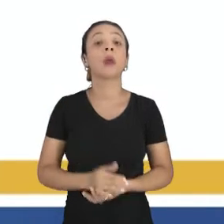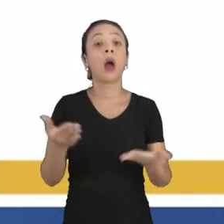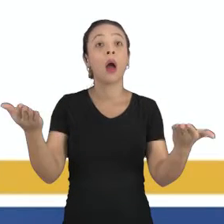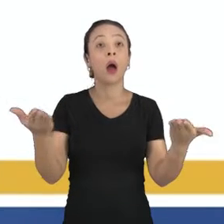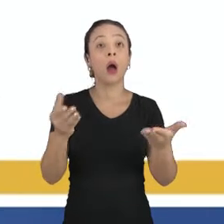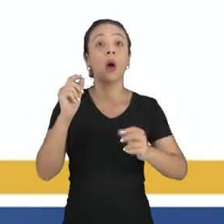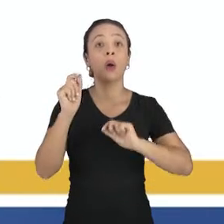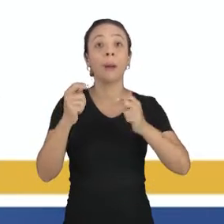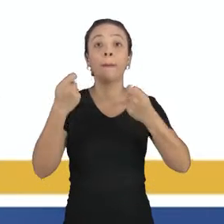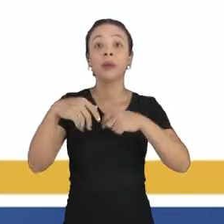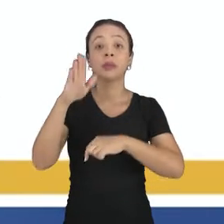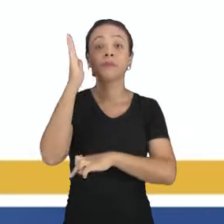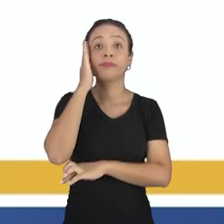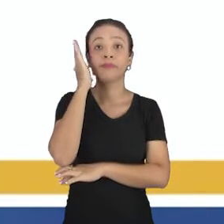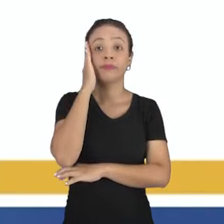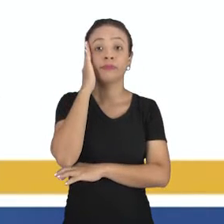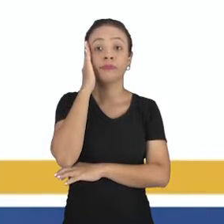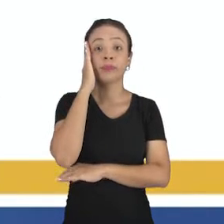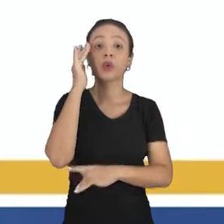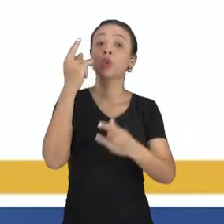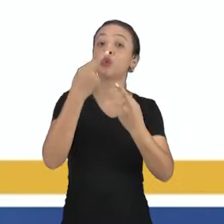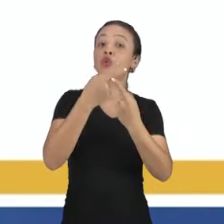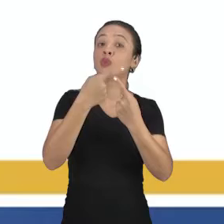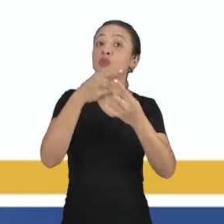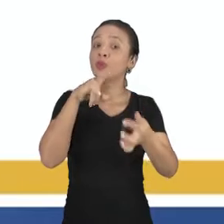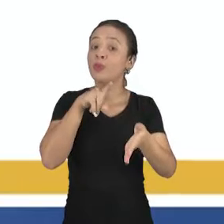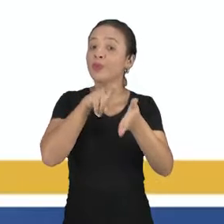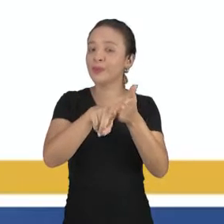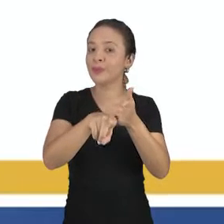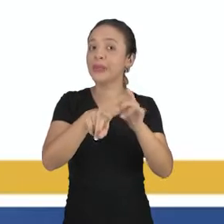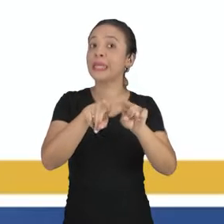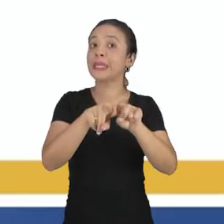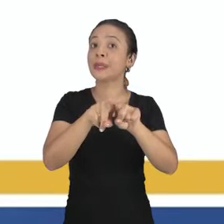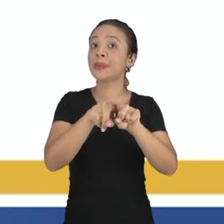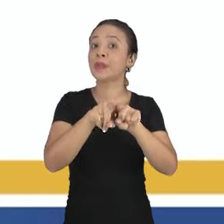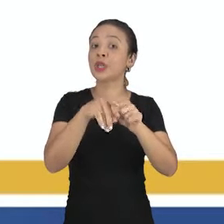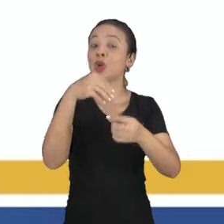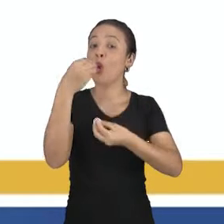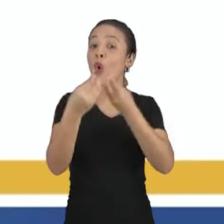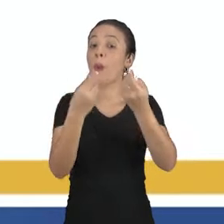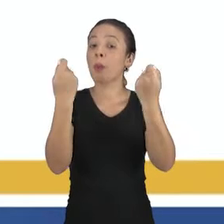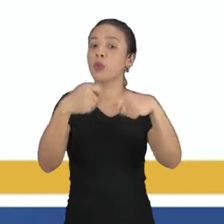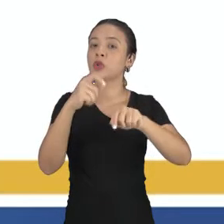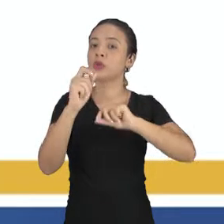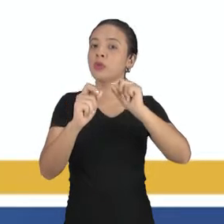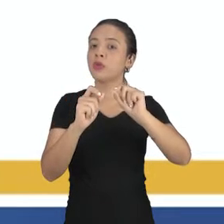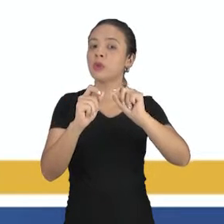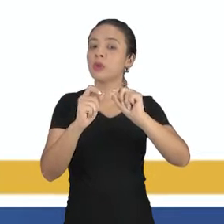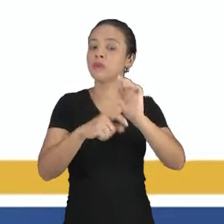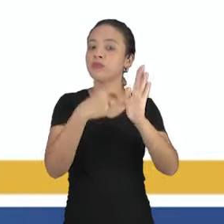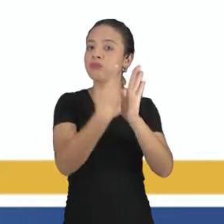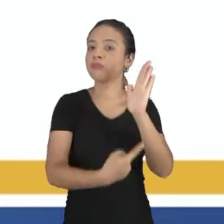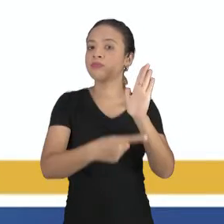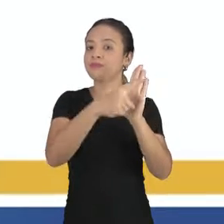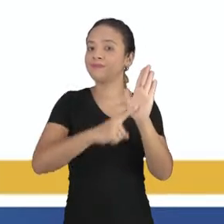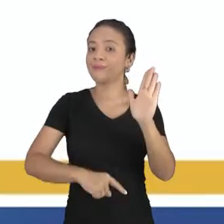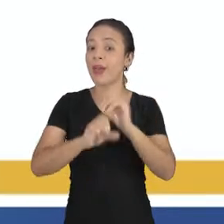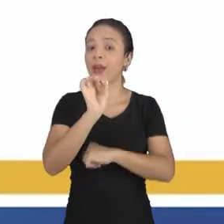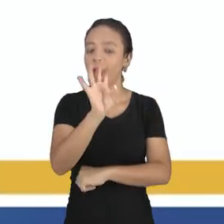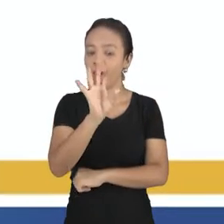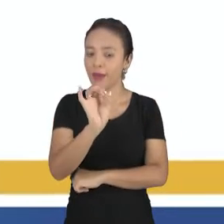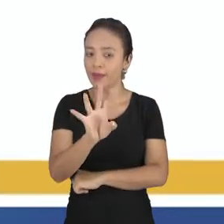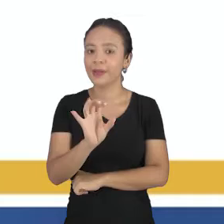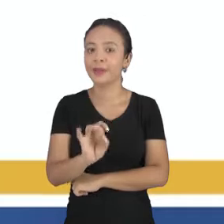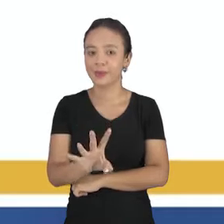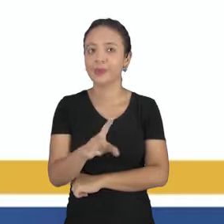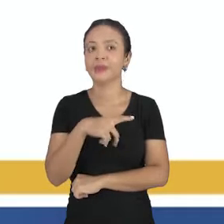nós temos que saber o tipo de questão e como eliminar cada questão dessa tá